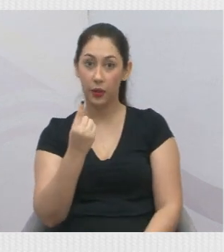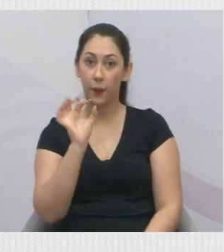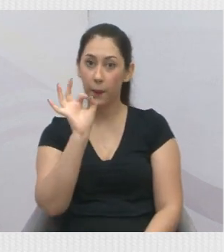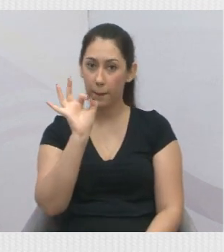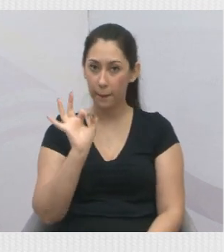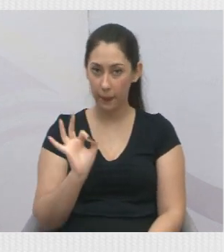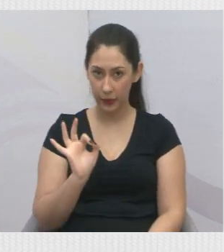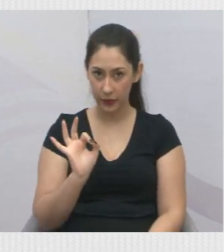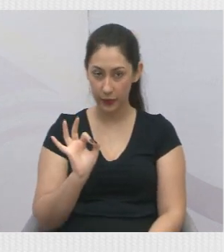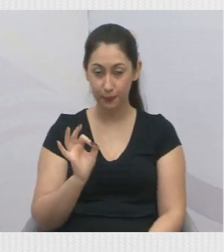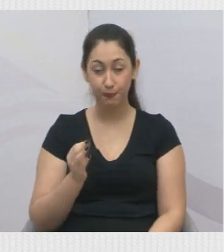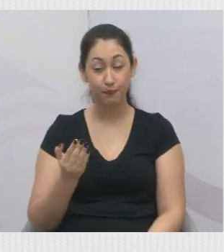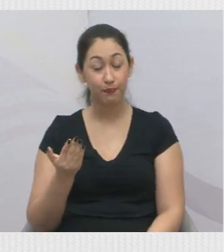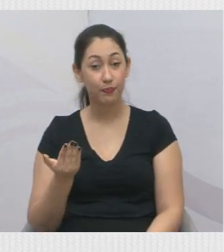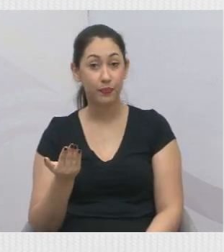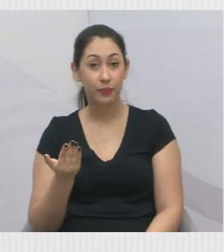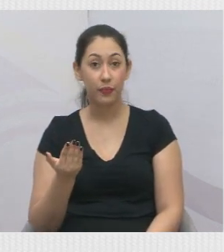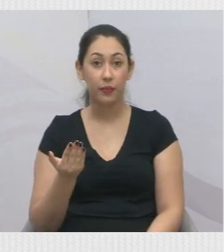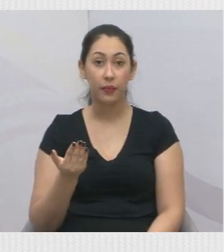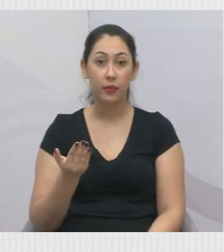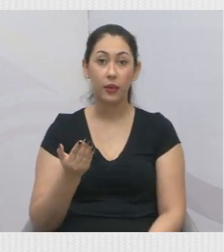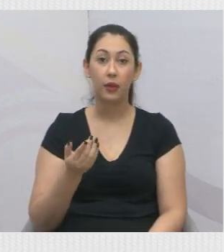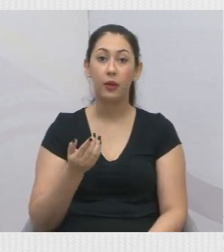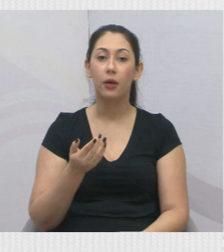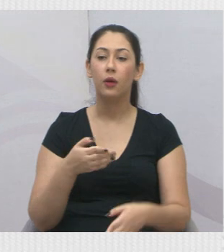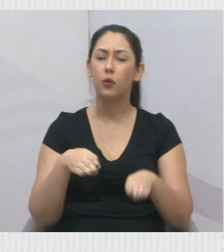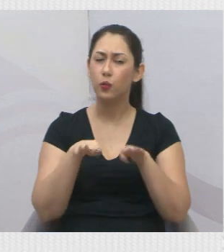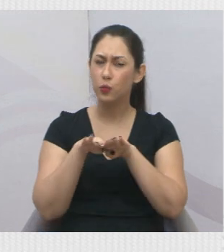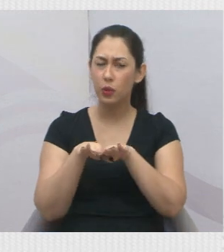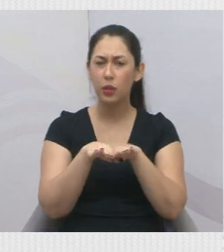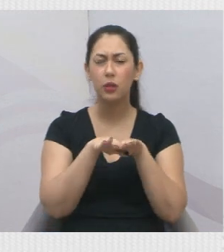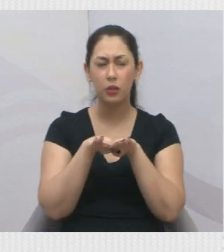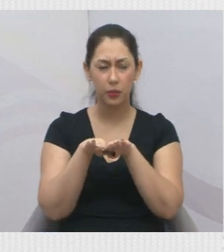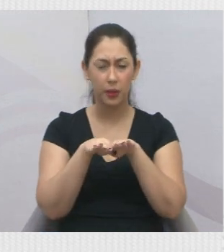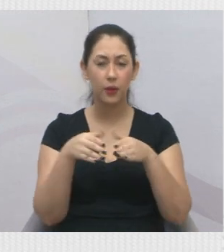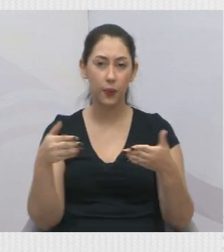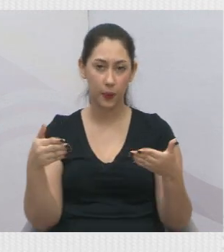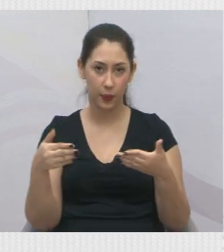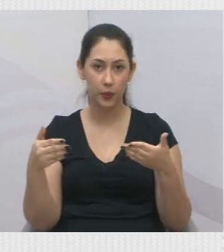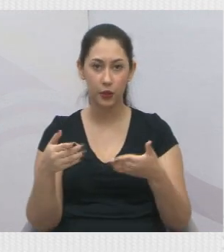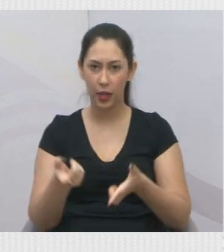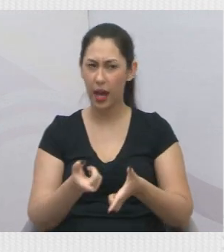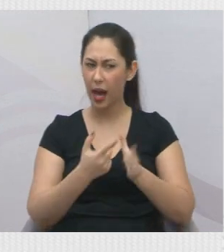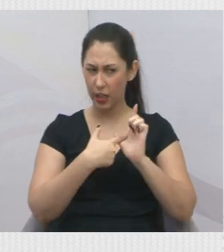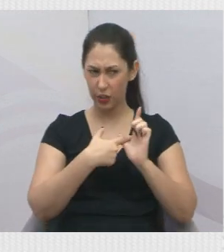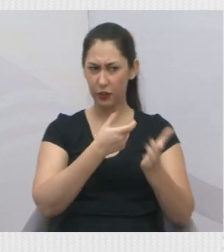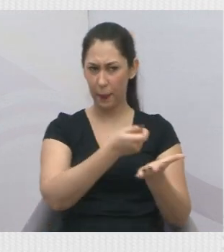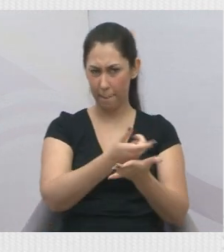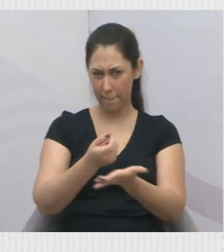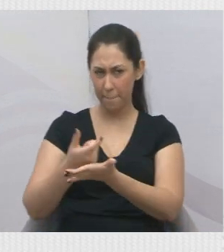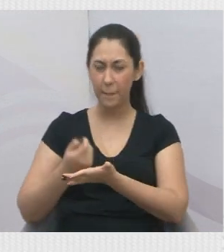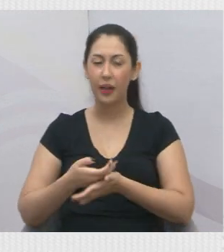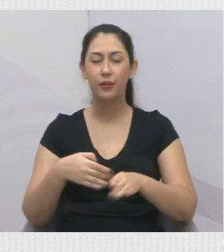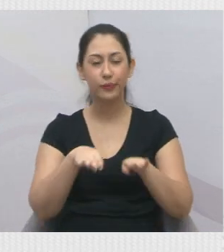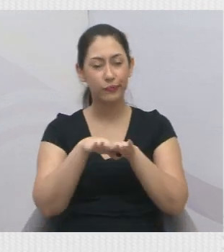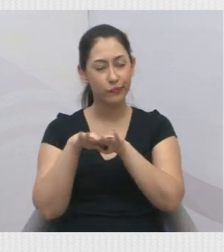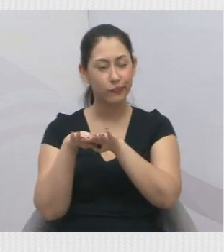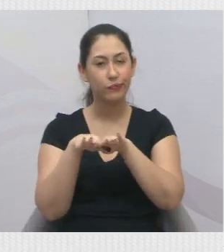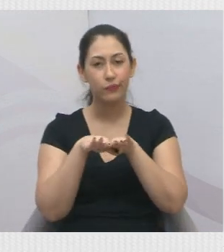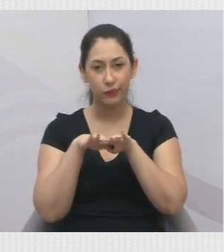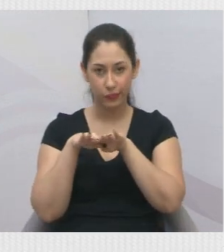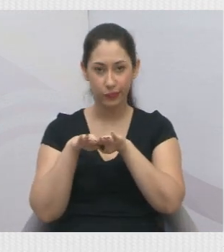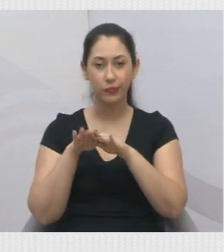41,91%. Então, remete-se que está equilibrado o montante hoje de dívidas consolidadas no município pela